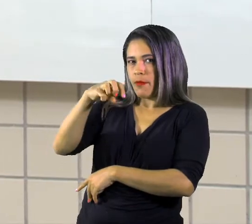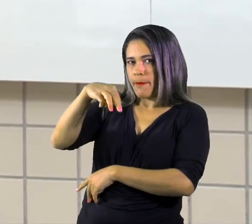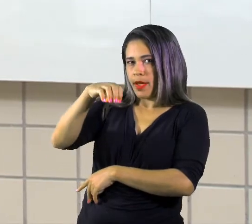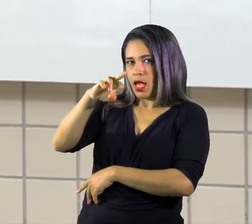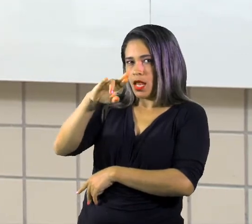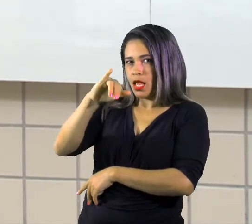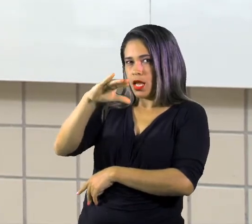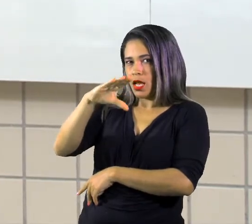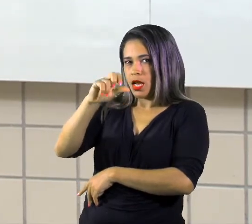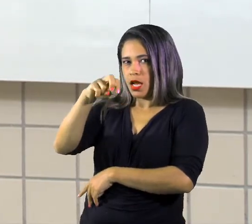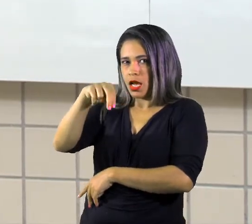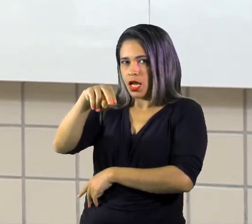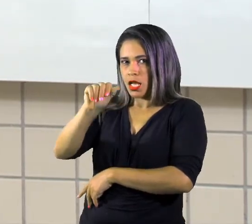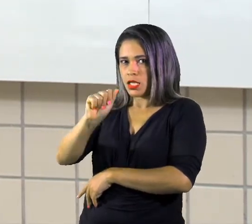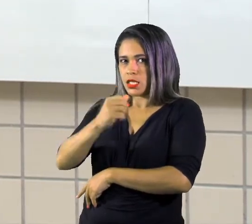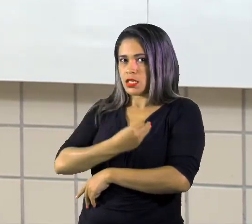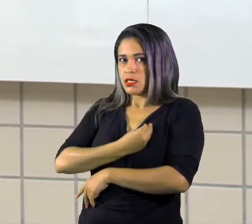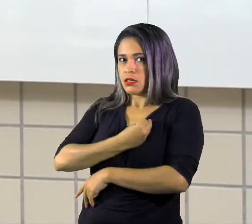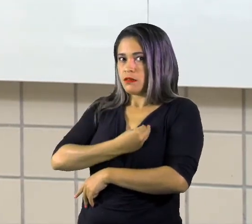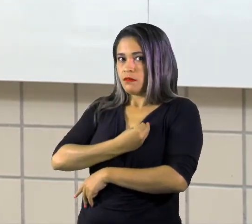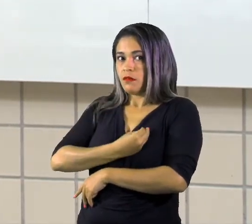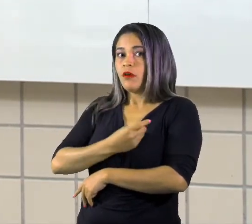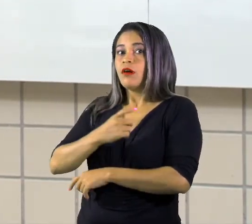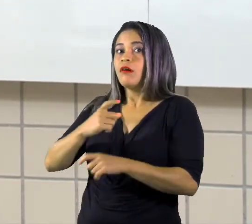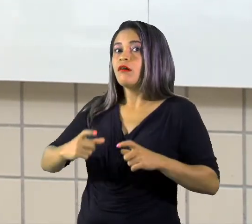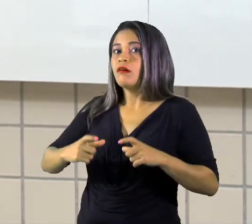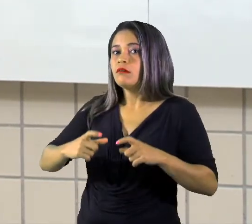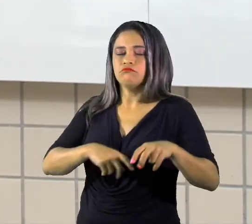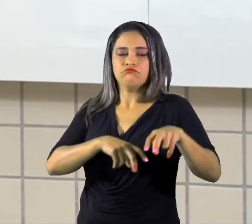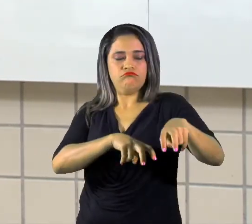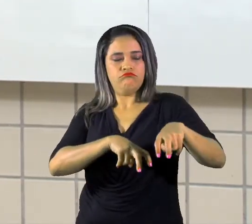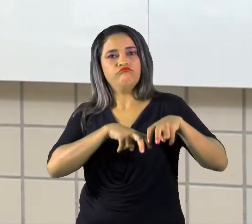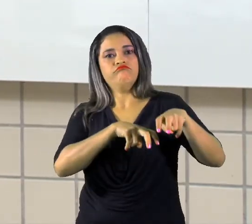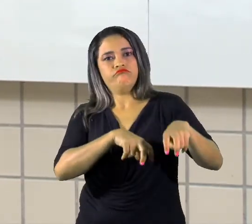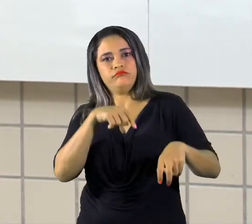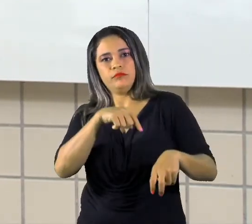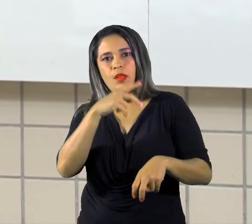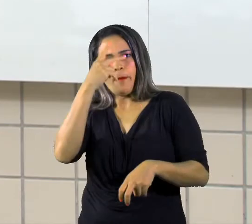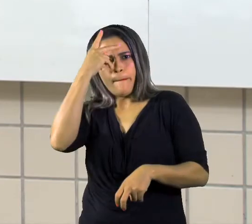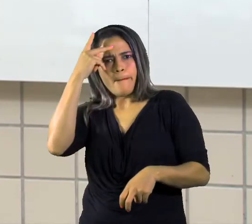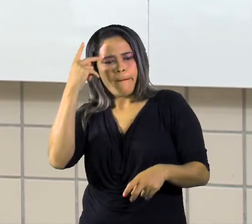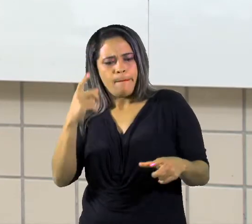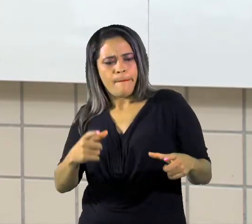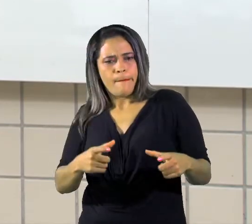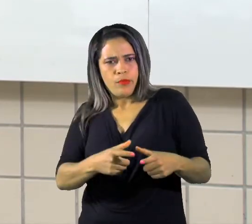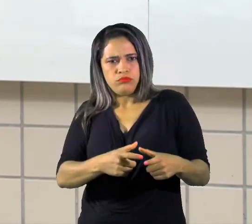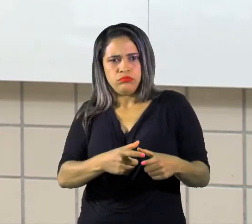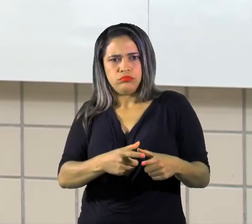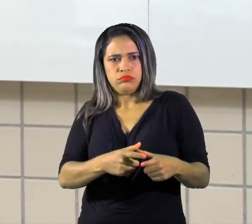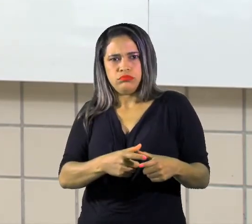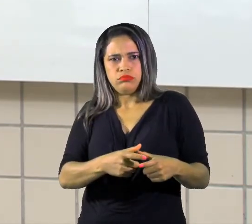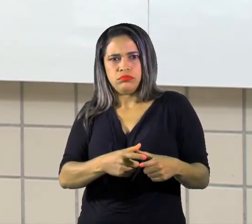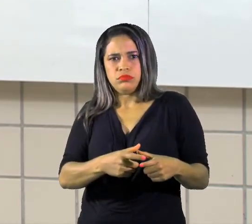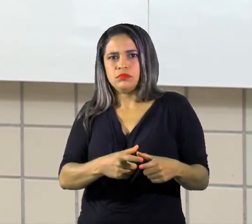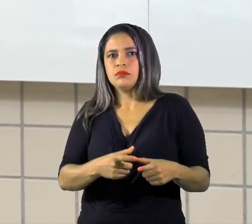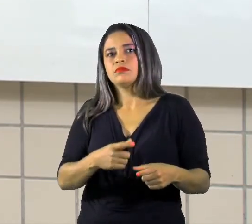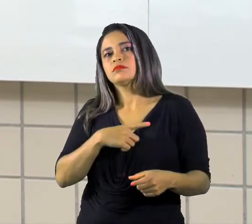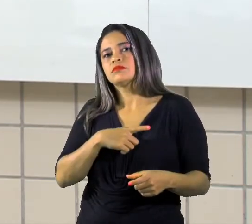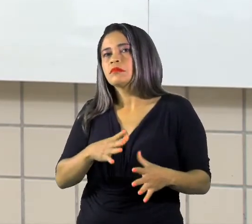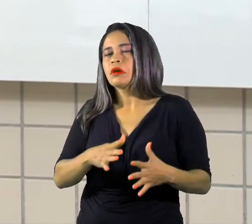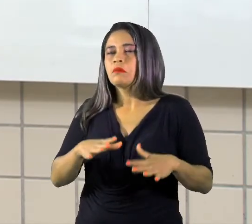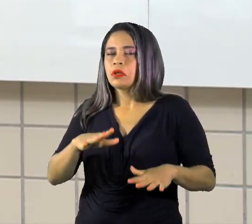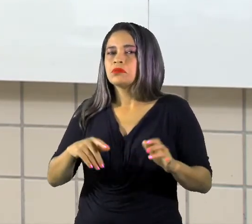vive na zona rural. Então, pouca gente tem uma grande concentração fundiária. Por isso, a necessidade